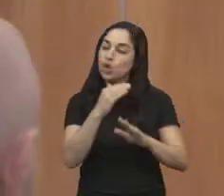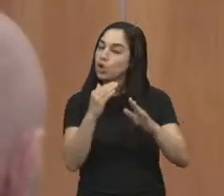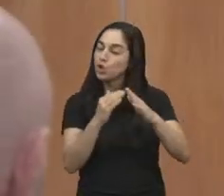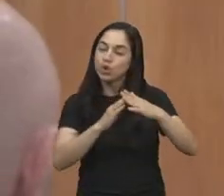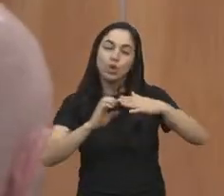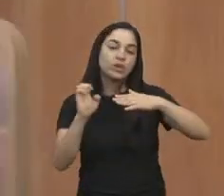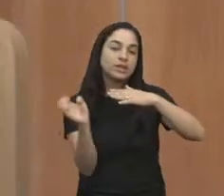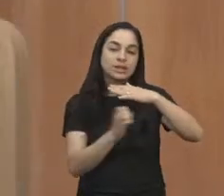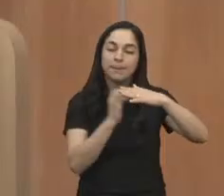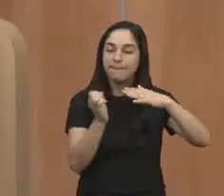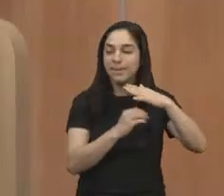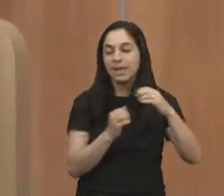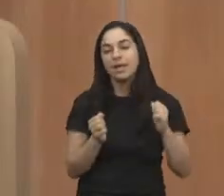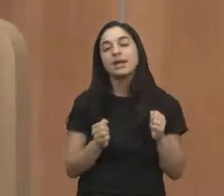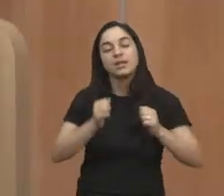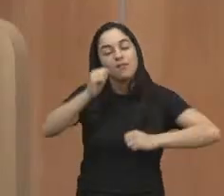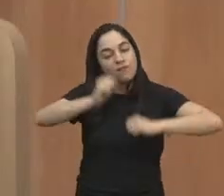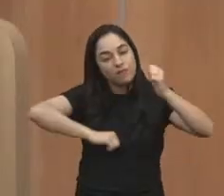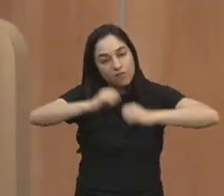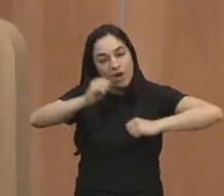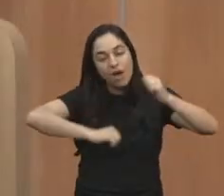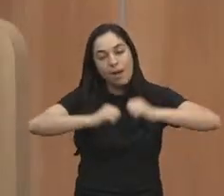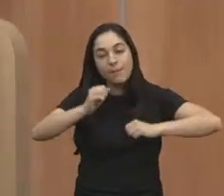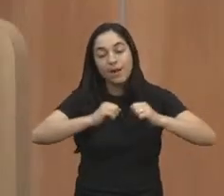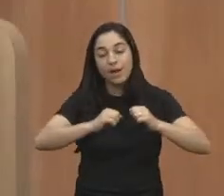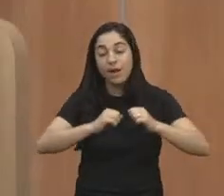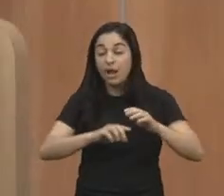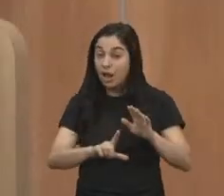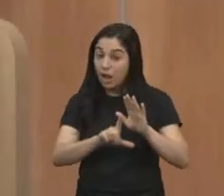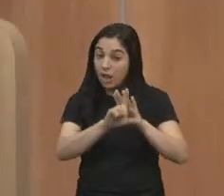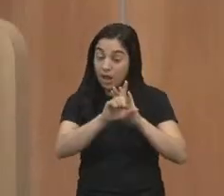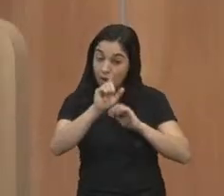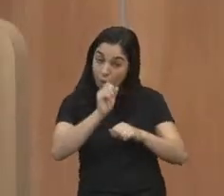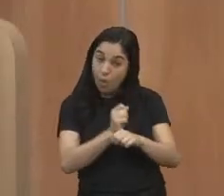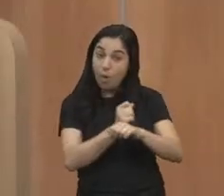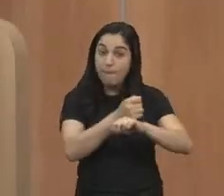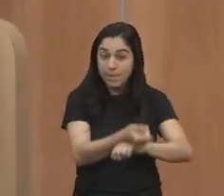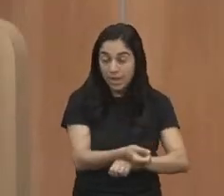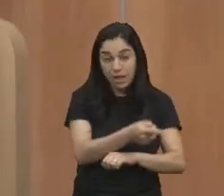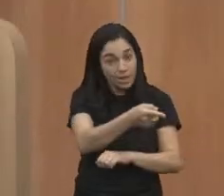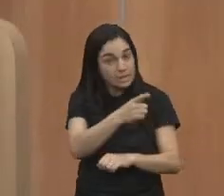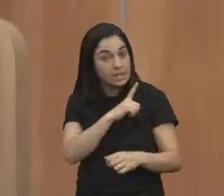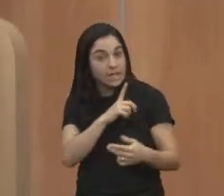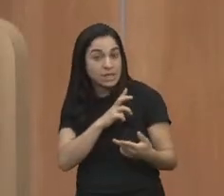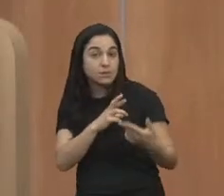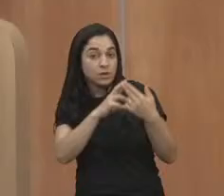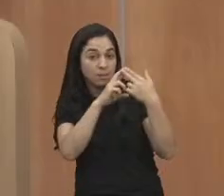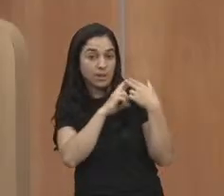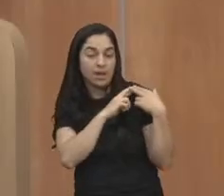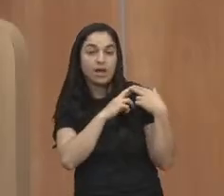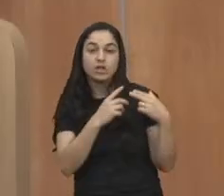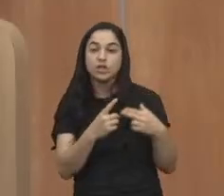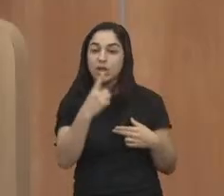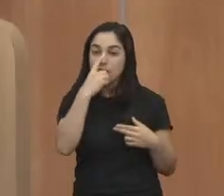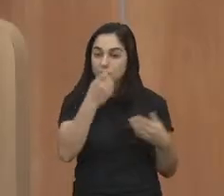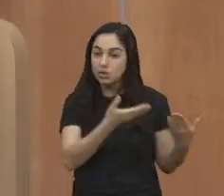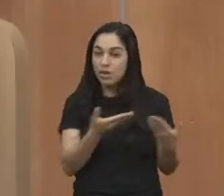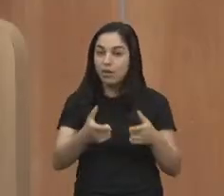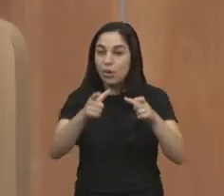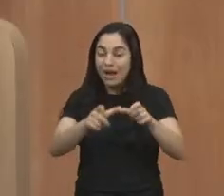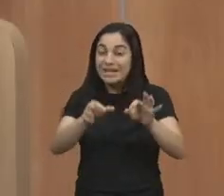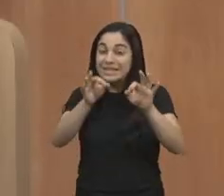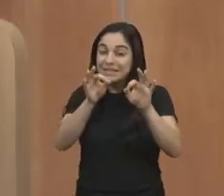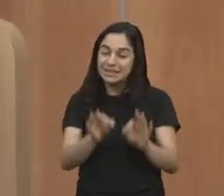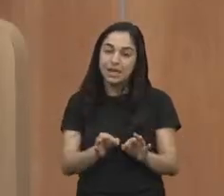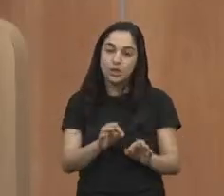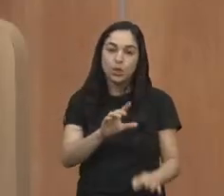empresas, indústrias, elas são obrigadas por lei a destinar esses resíduos. O leve é